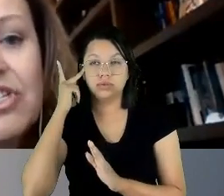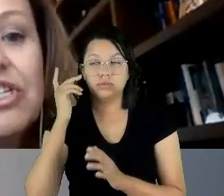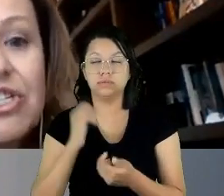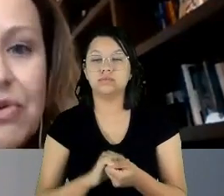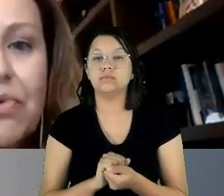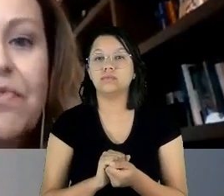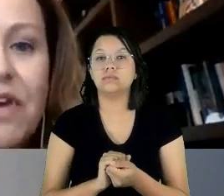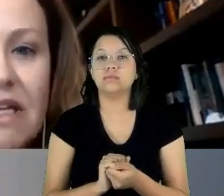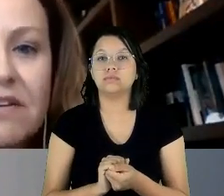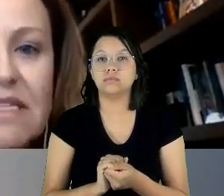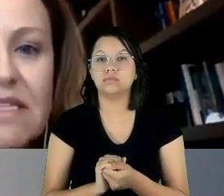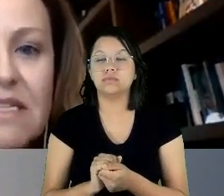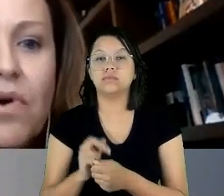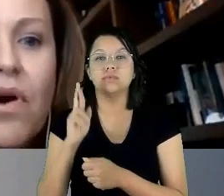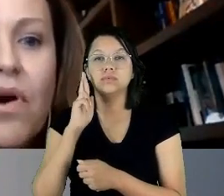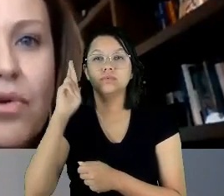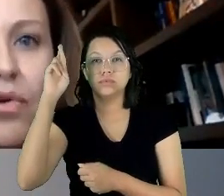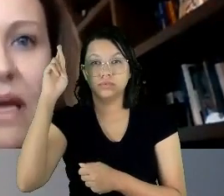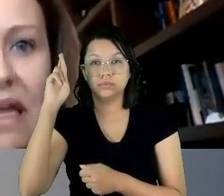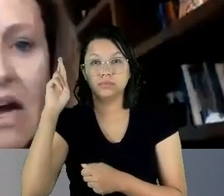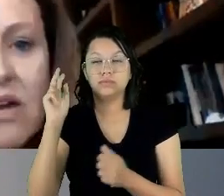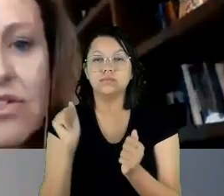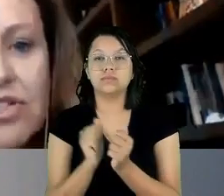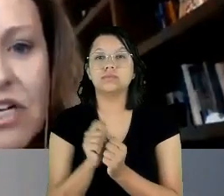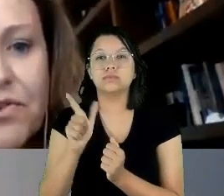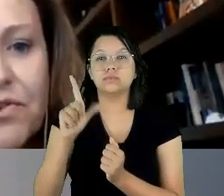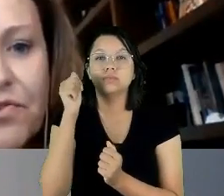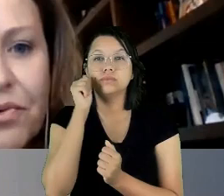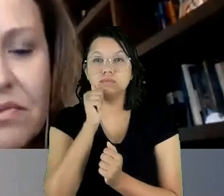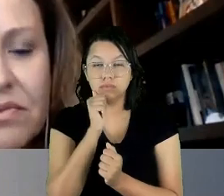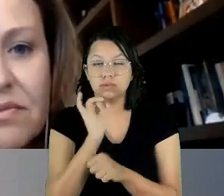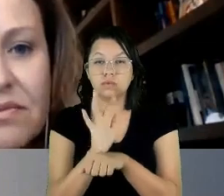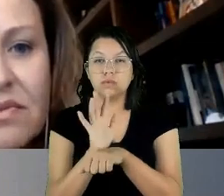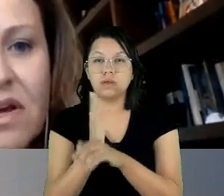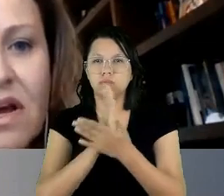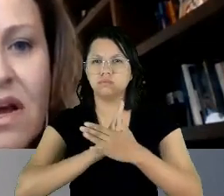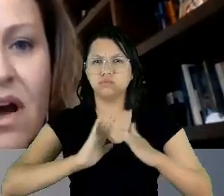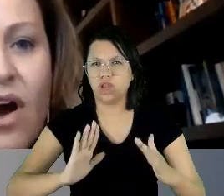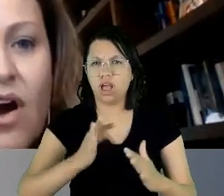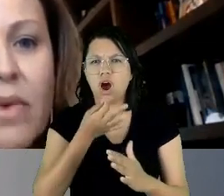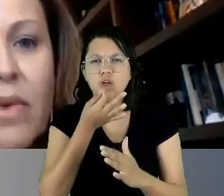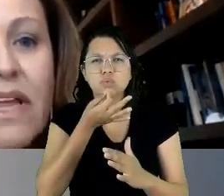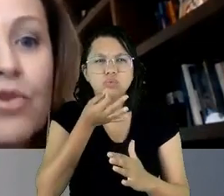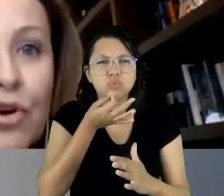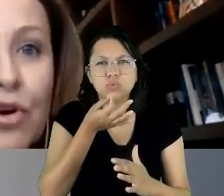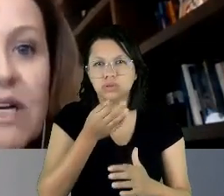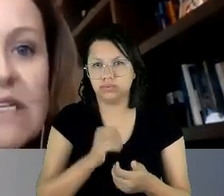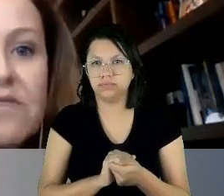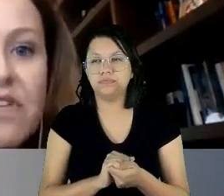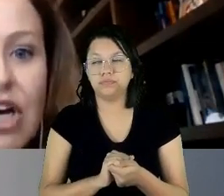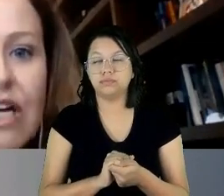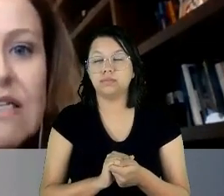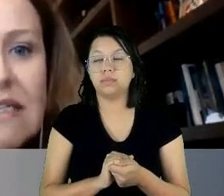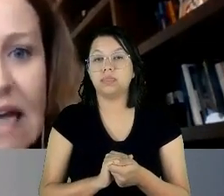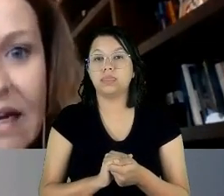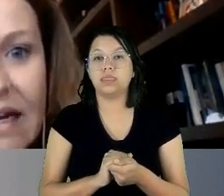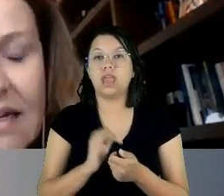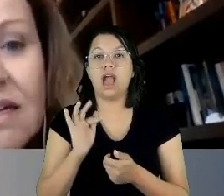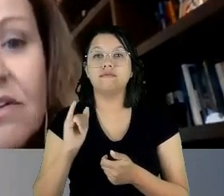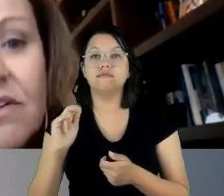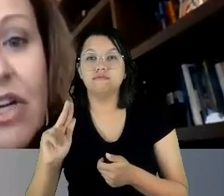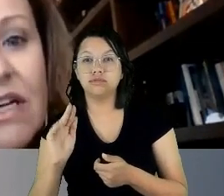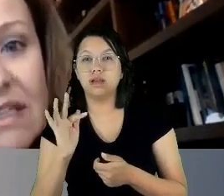Dirigiu, com Fernanda Frazão, o documentário Chega de Fio-Fio. Como interlocutoras, Vitória